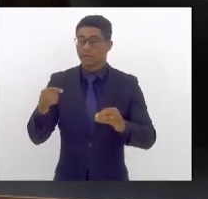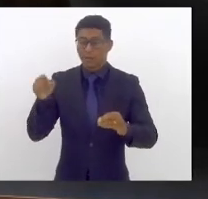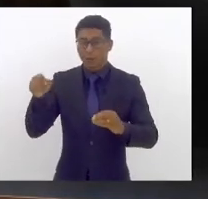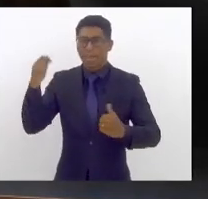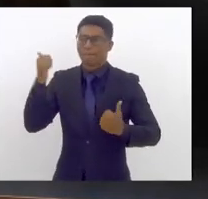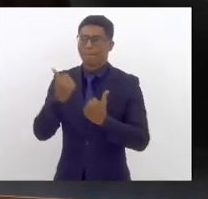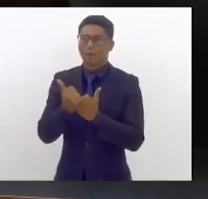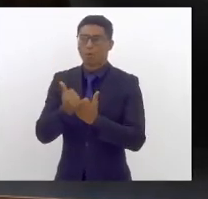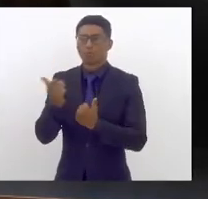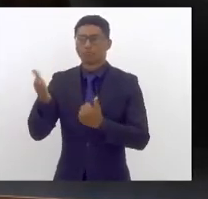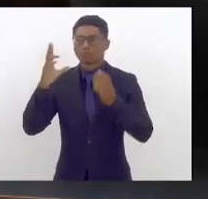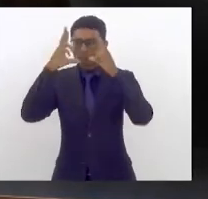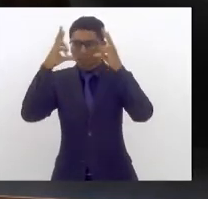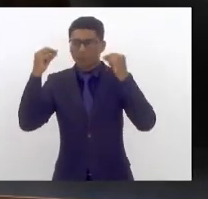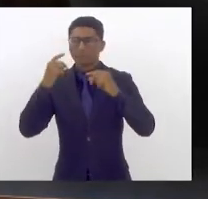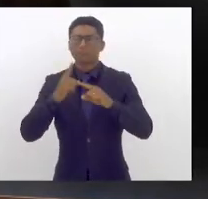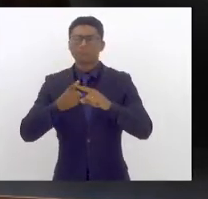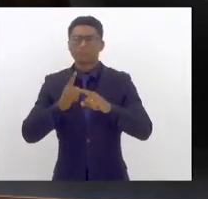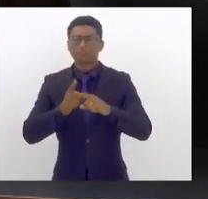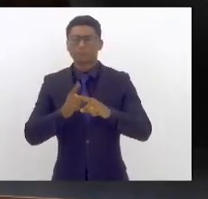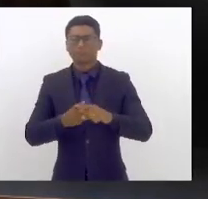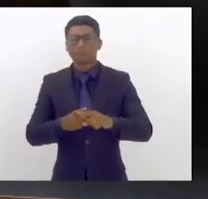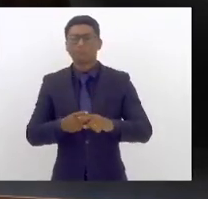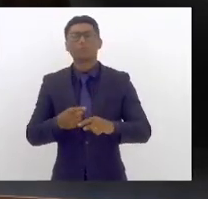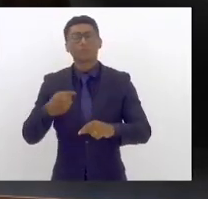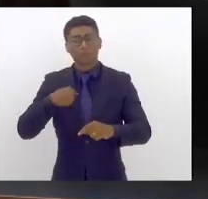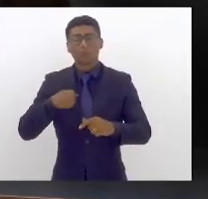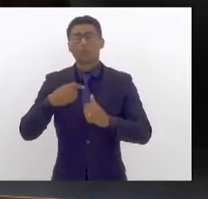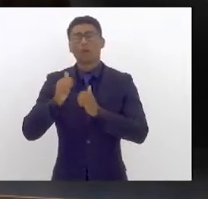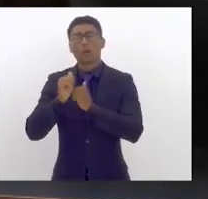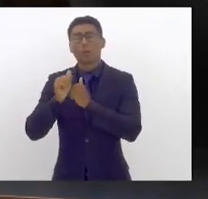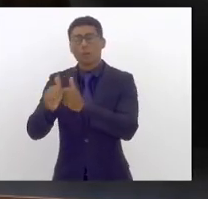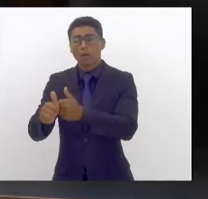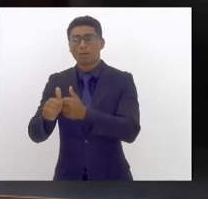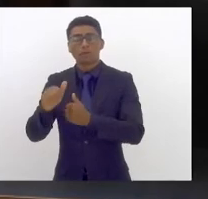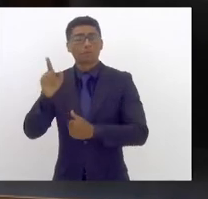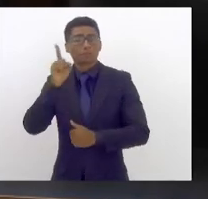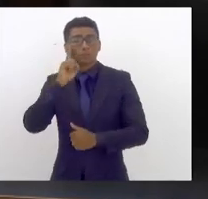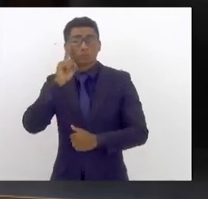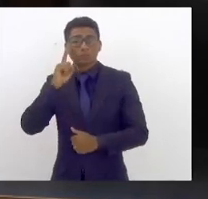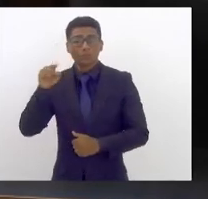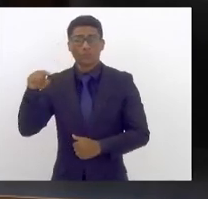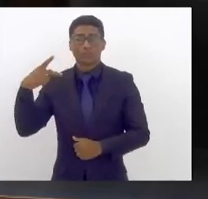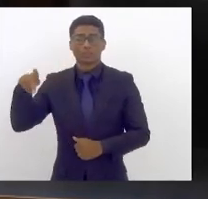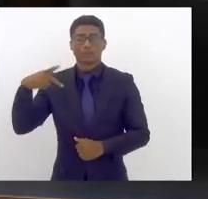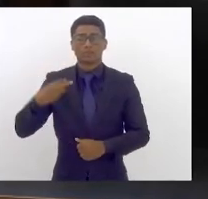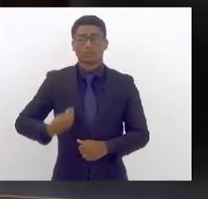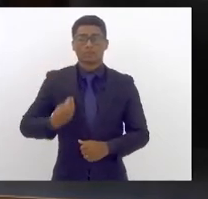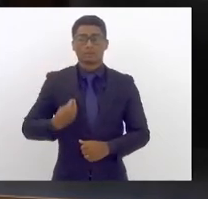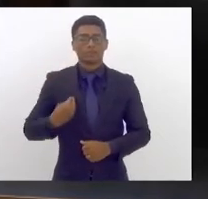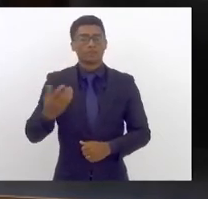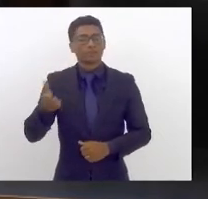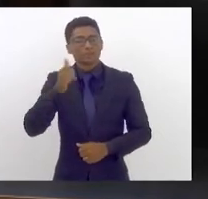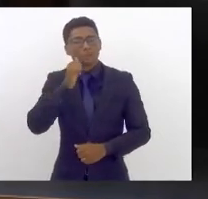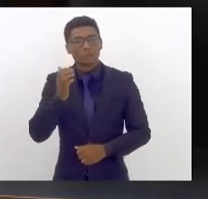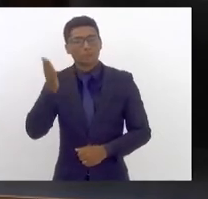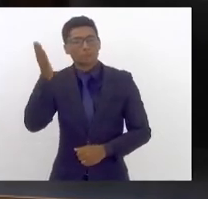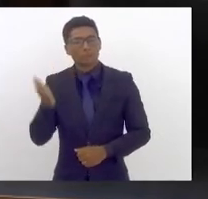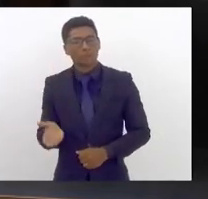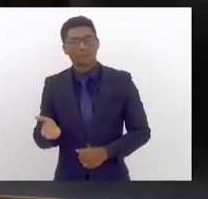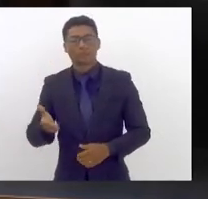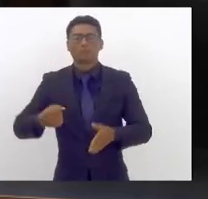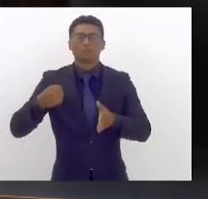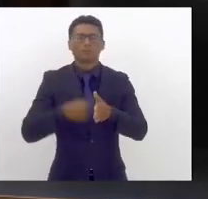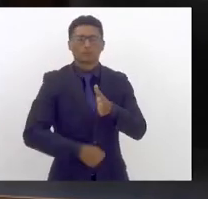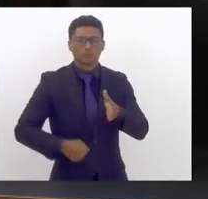eu vi é uma grande justiça porque a gente acompanha aqui o dia a dia dessa mulher dessa guerreira também na luta